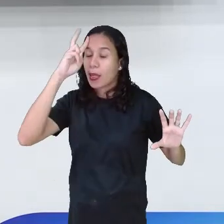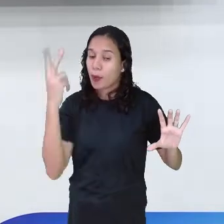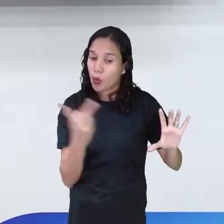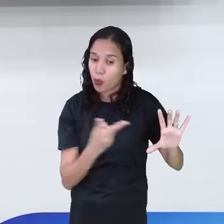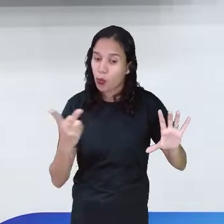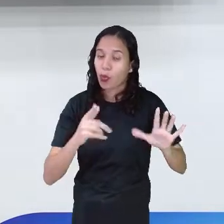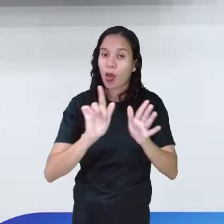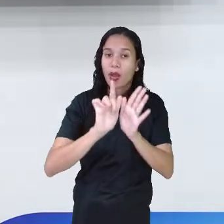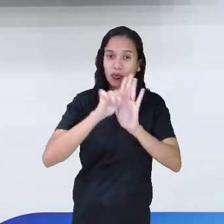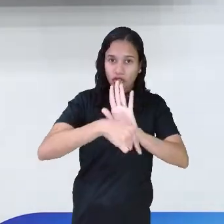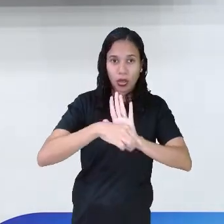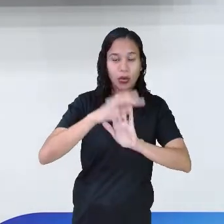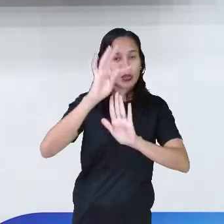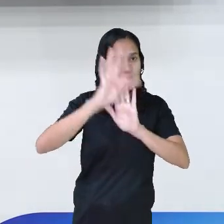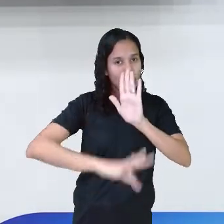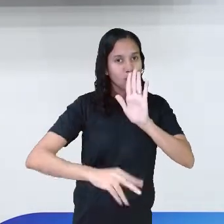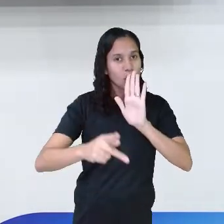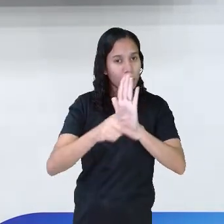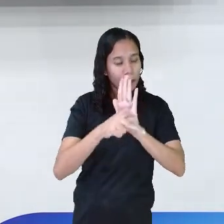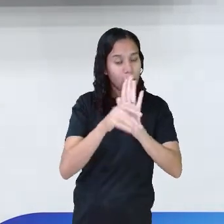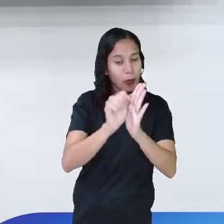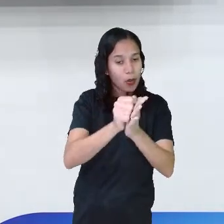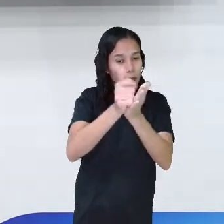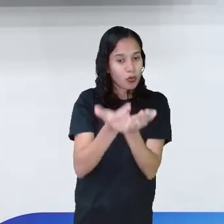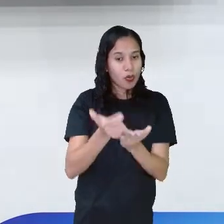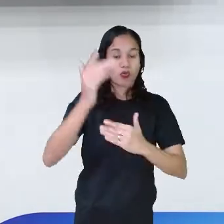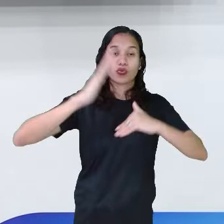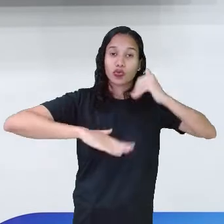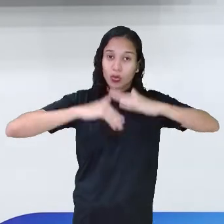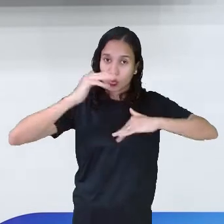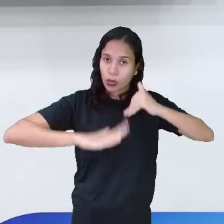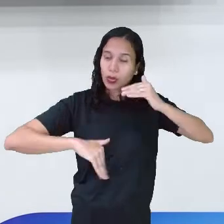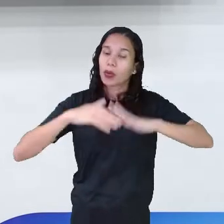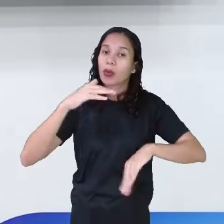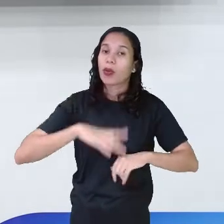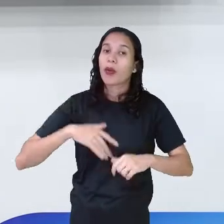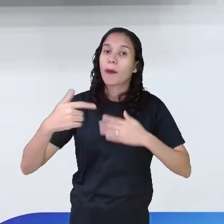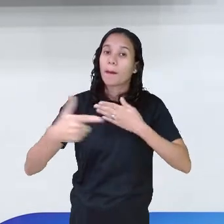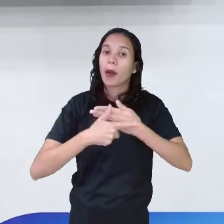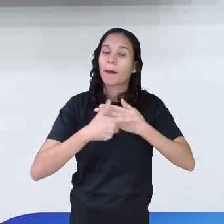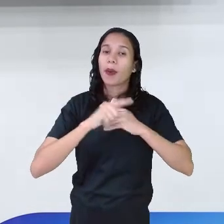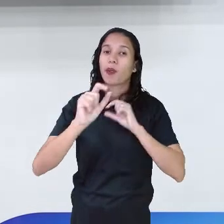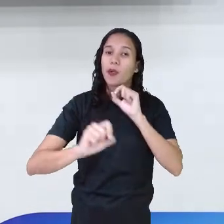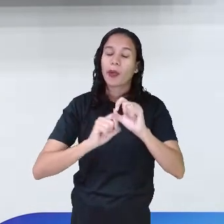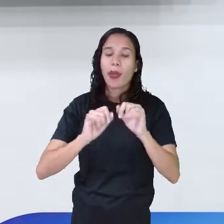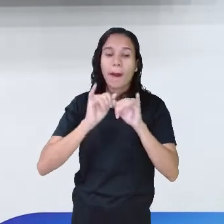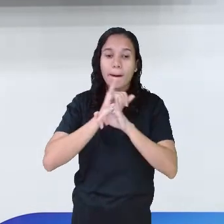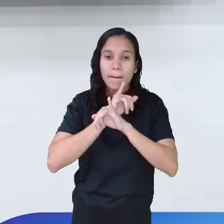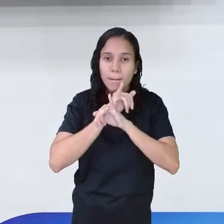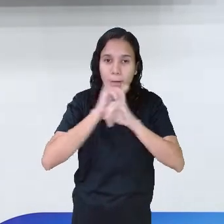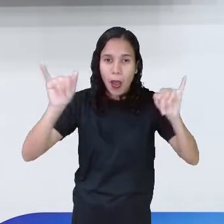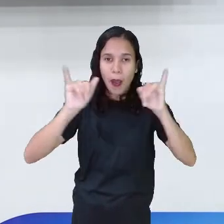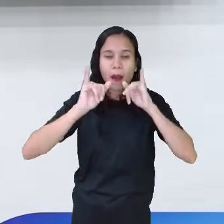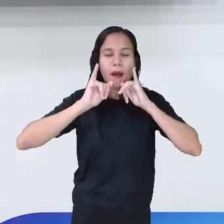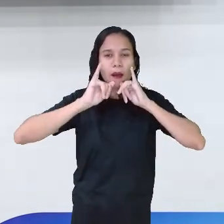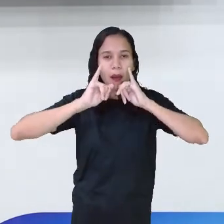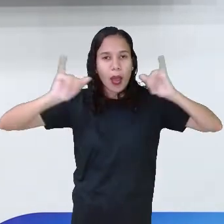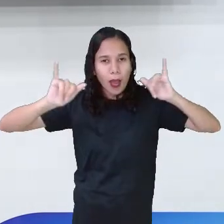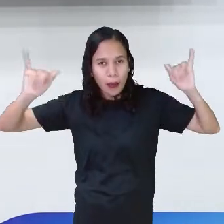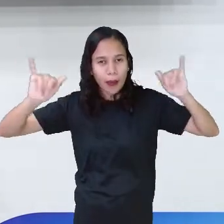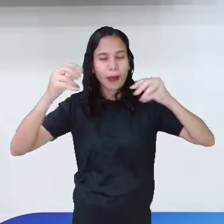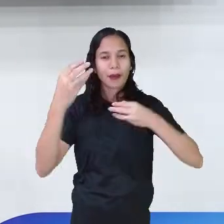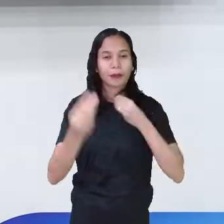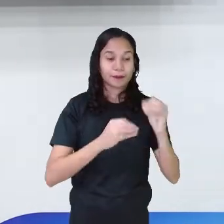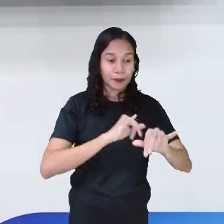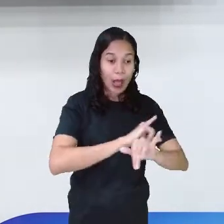gêneros textuais jornalísticos e que têm a mesma função, que é informar. A notícia informa de